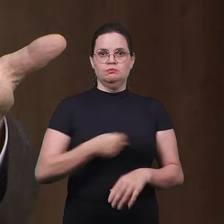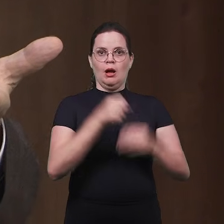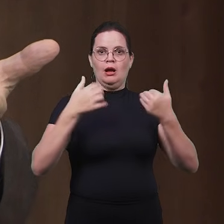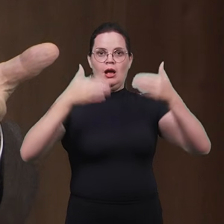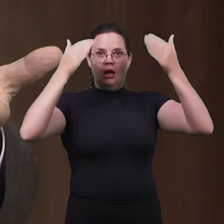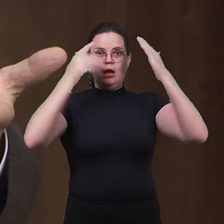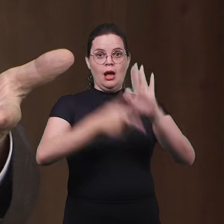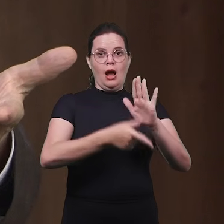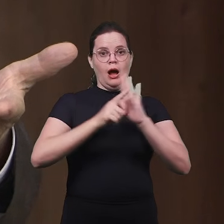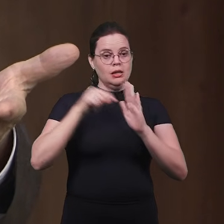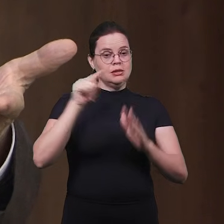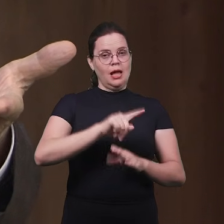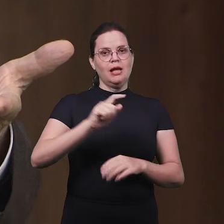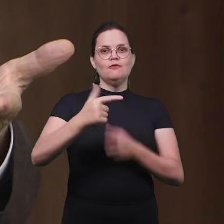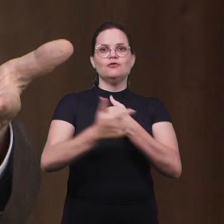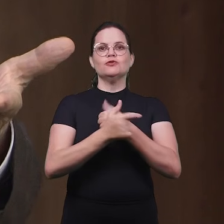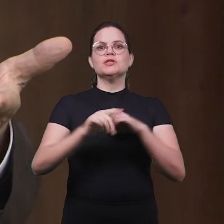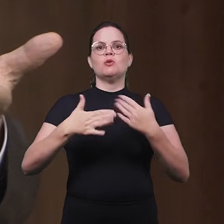general. Exatamente.